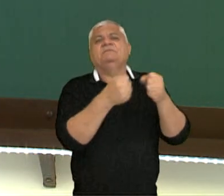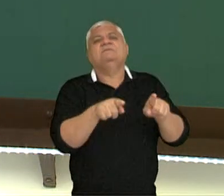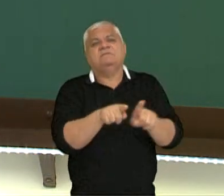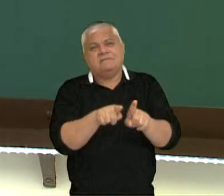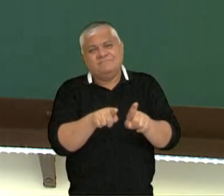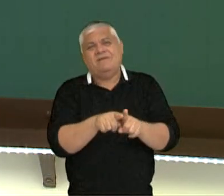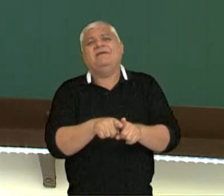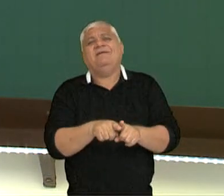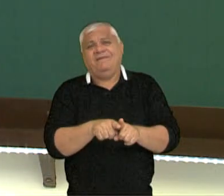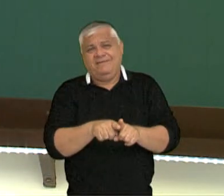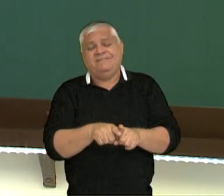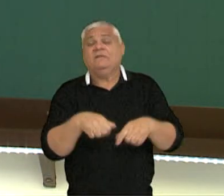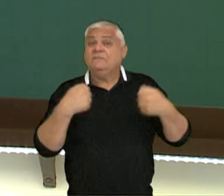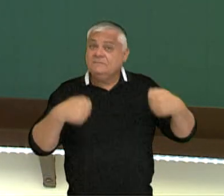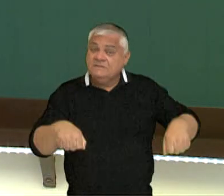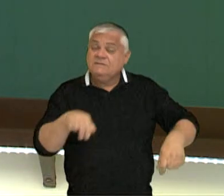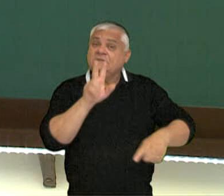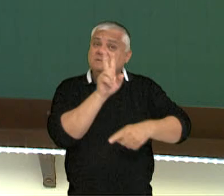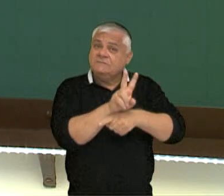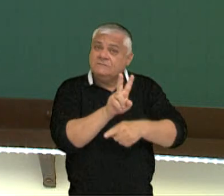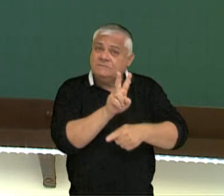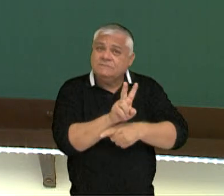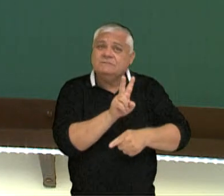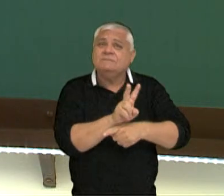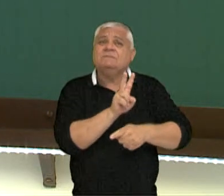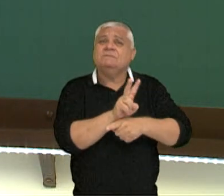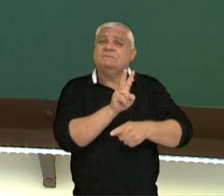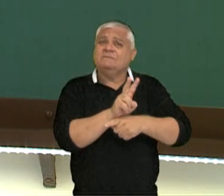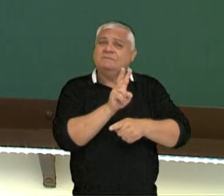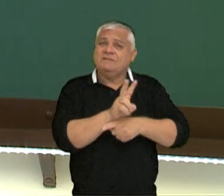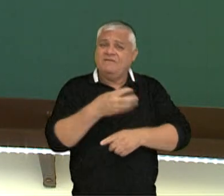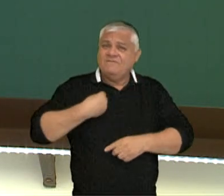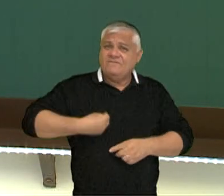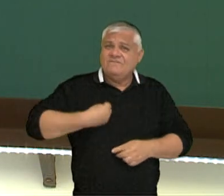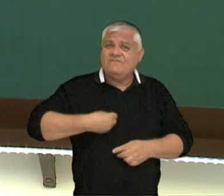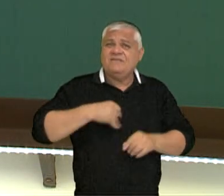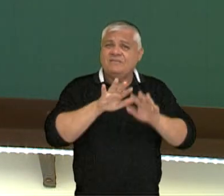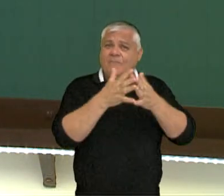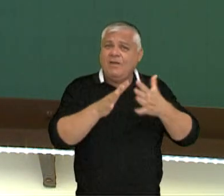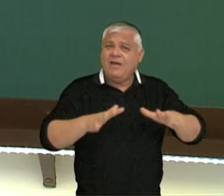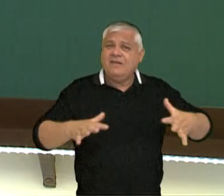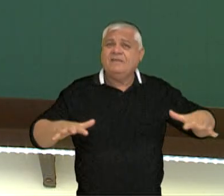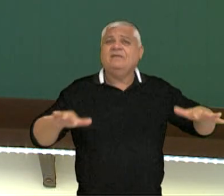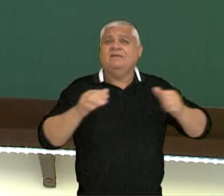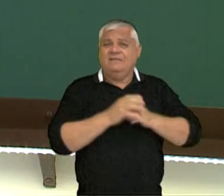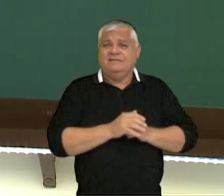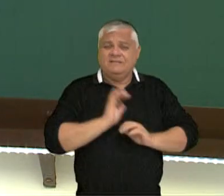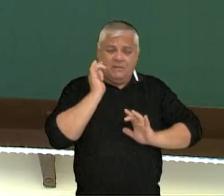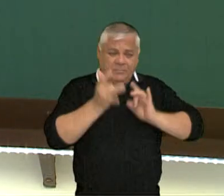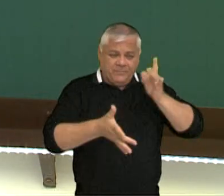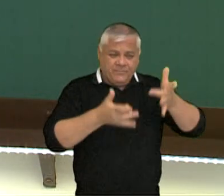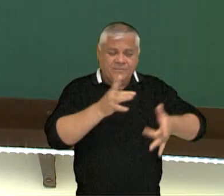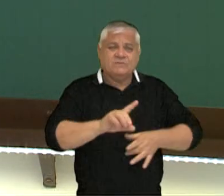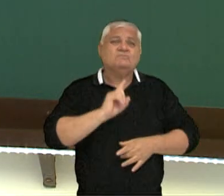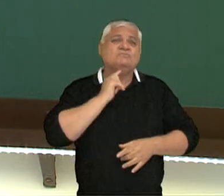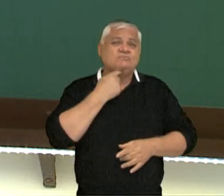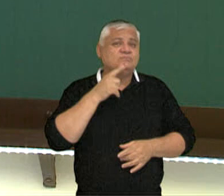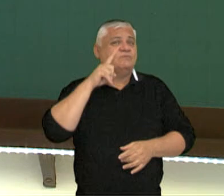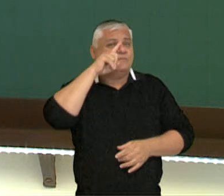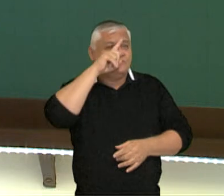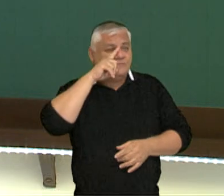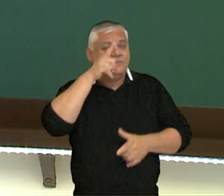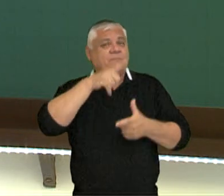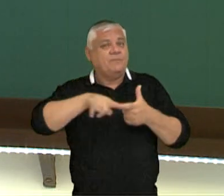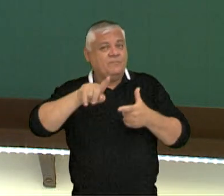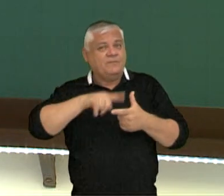importantes para manter e ampliar a vida marinha. Se elas são afetadas pela poluição, vamos ter sérios problemas e riscos ambientais